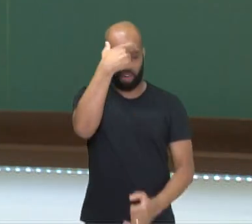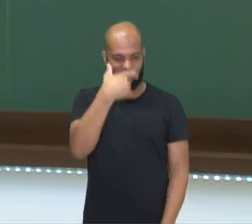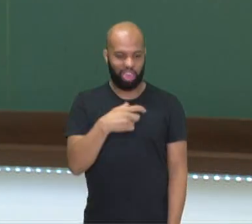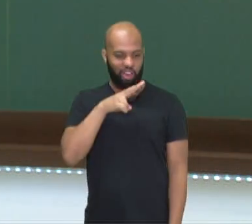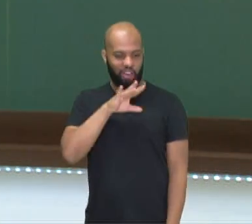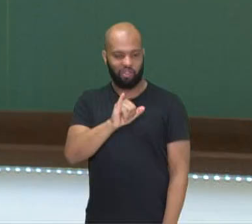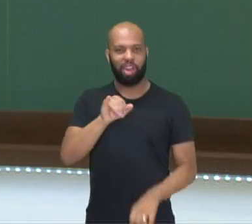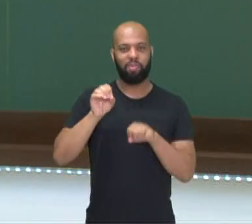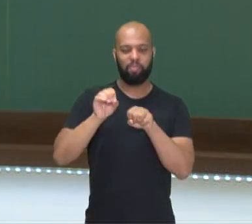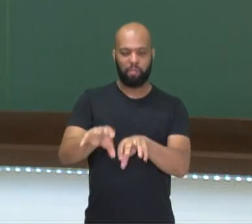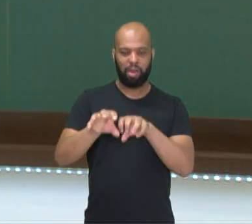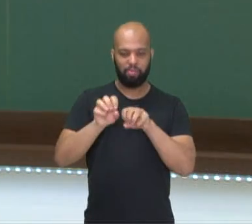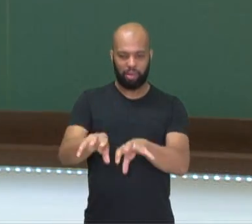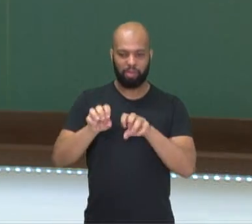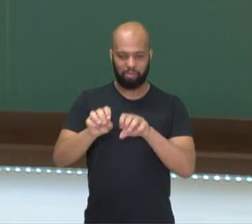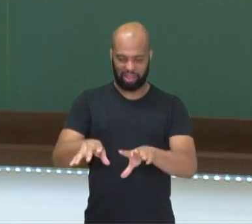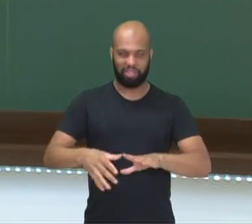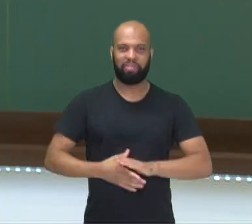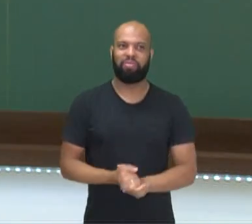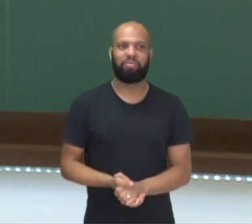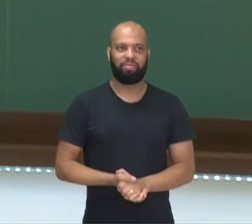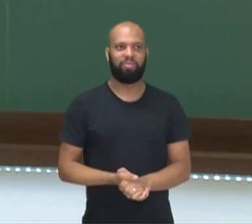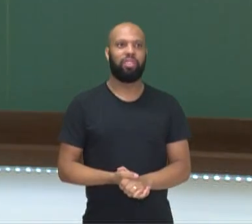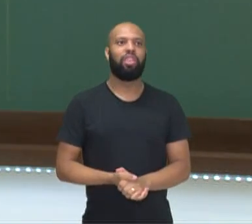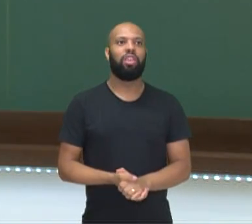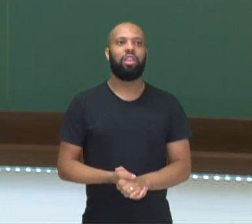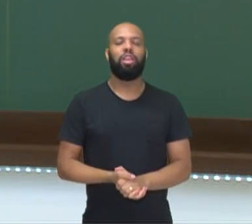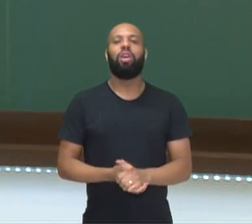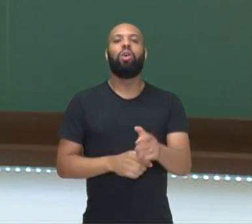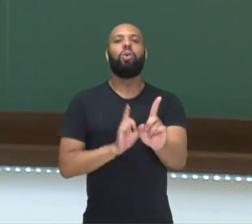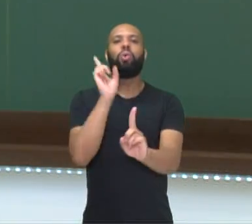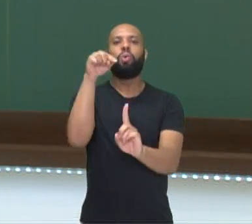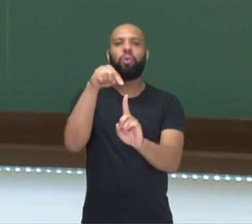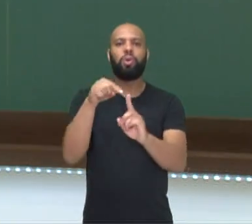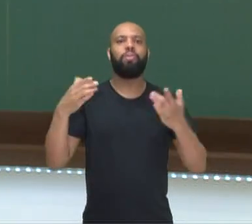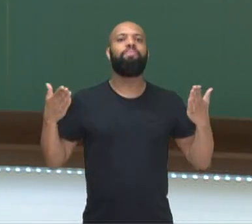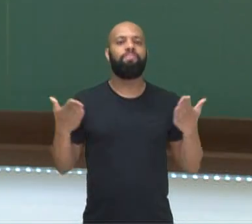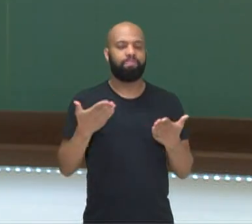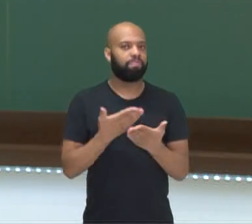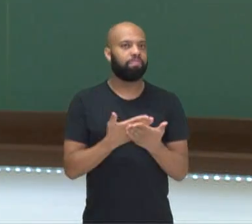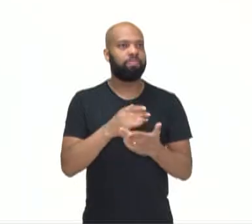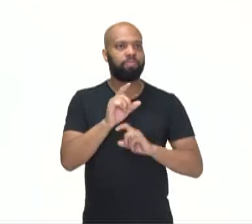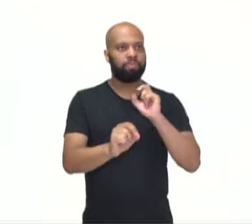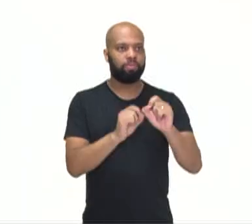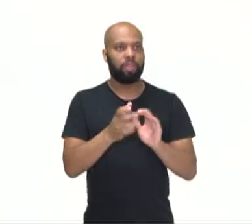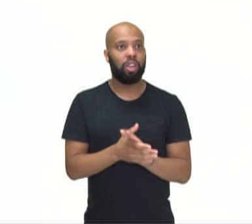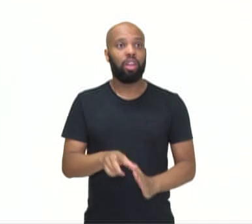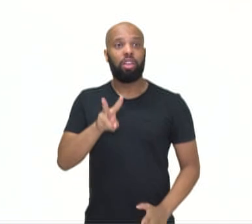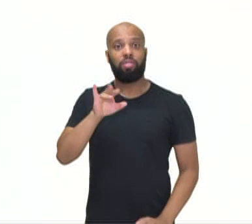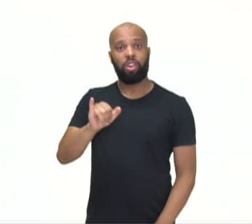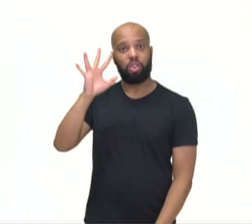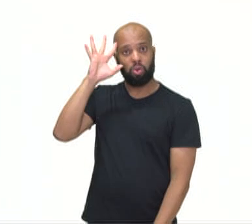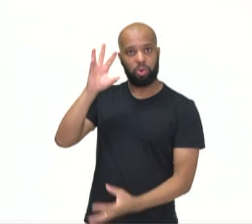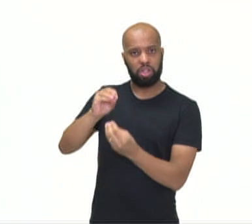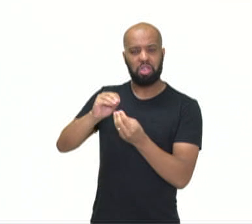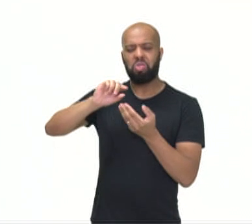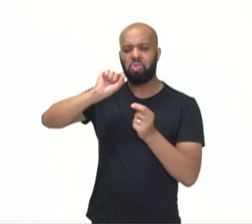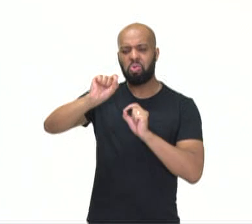vai passar para vocês. Então vamos iniciar? Quais são os objetivos da nossa aula? Compreender o que é